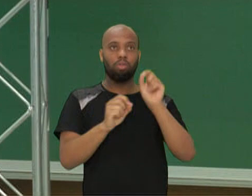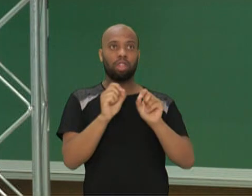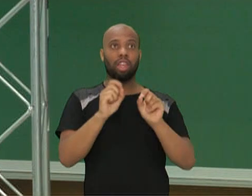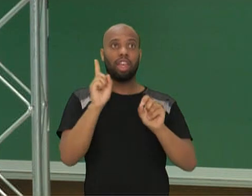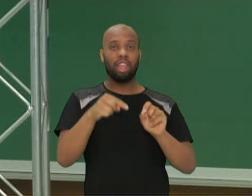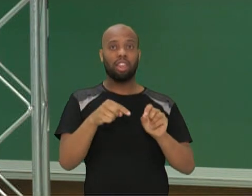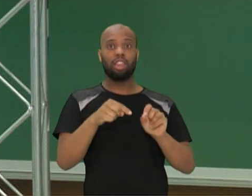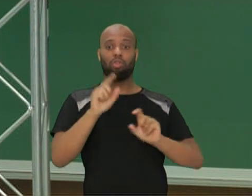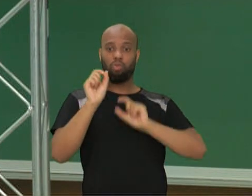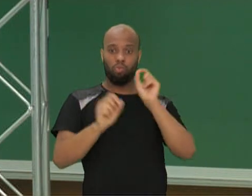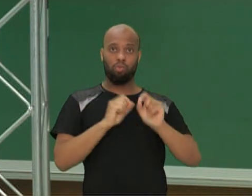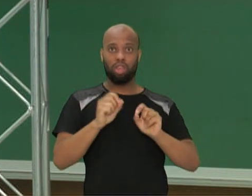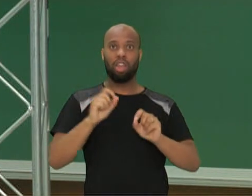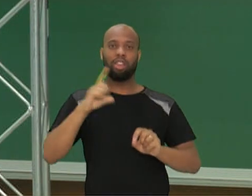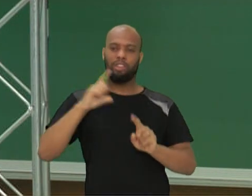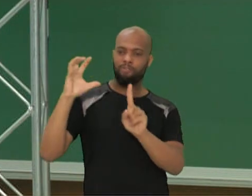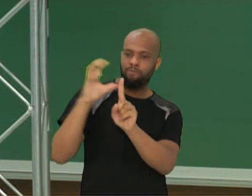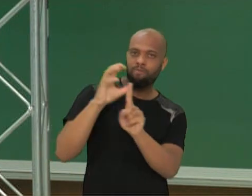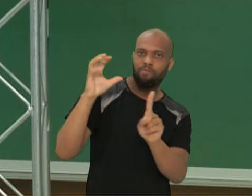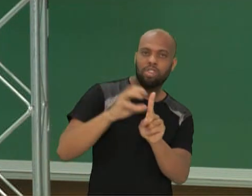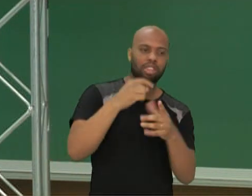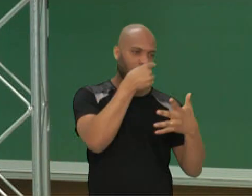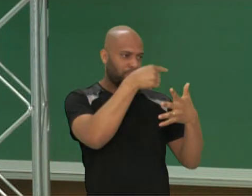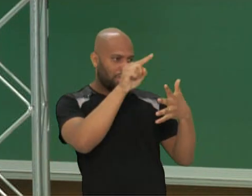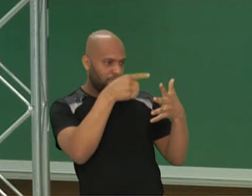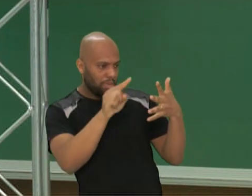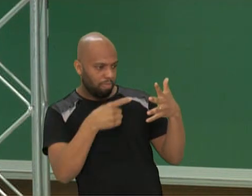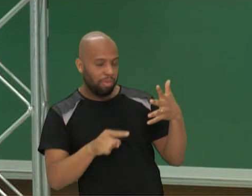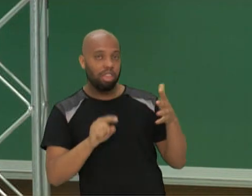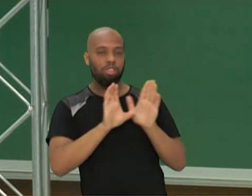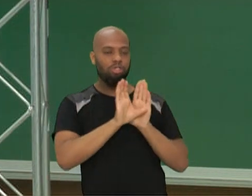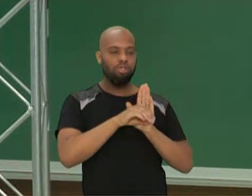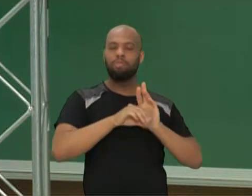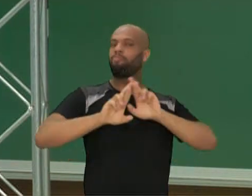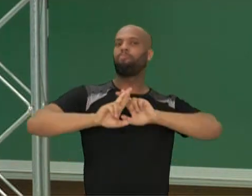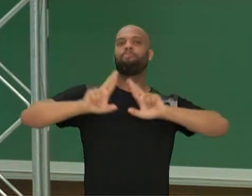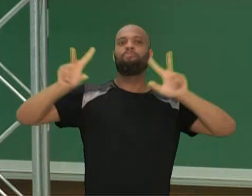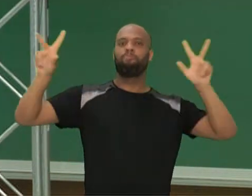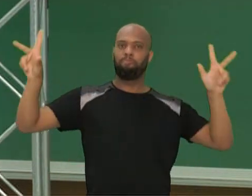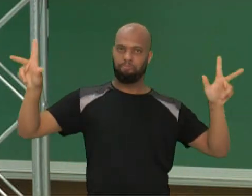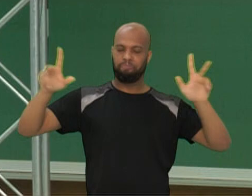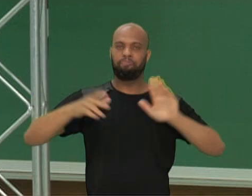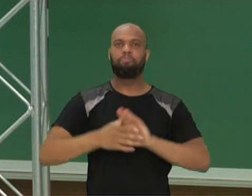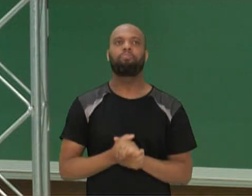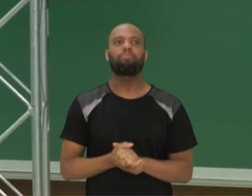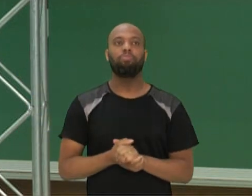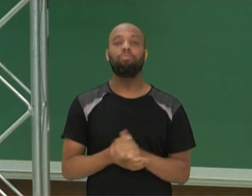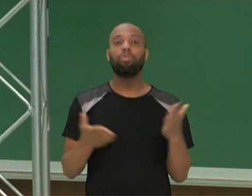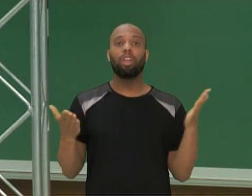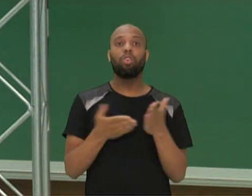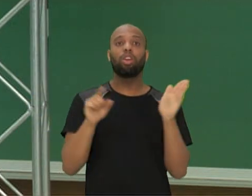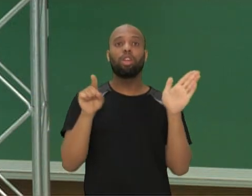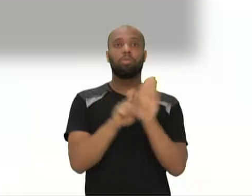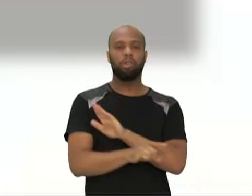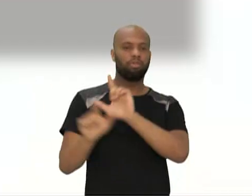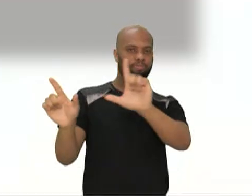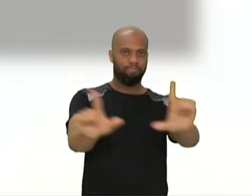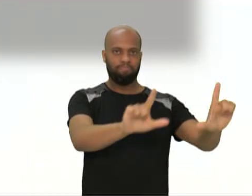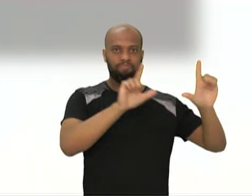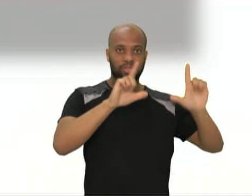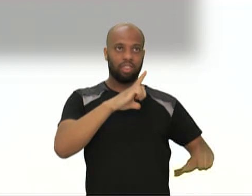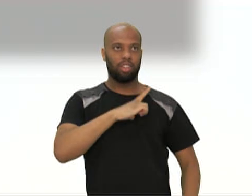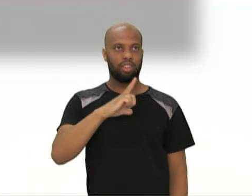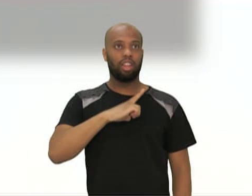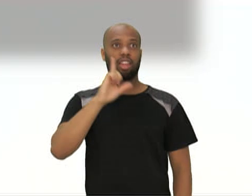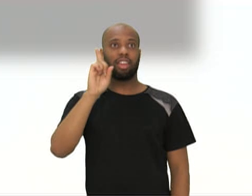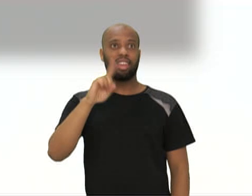fatores, fenômenos e elementos climáticos são conceitos distintos. E agora o nosso quiz na tela para você.